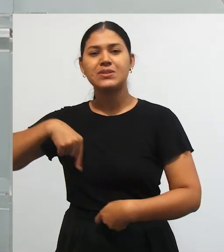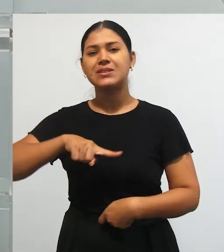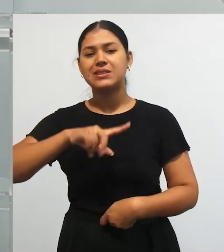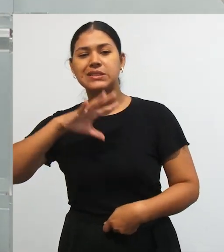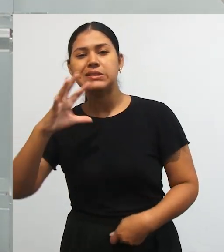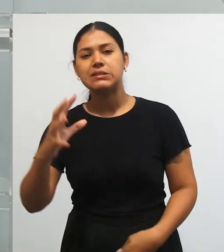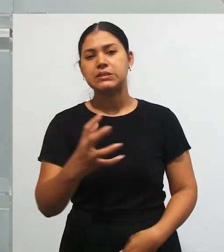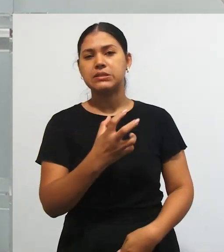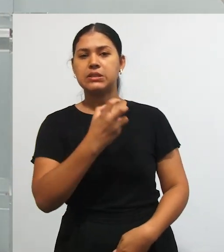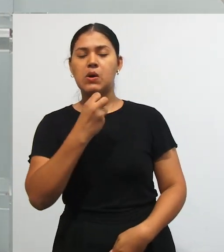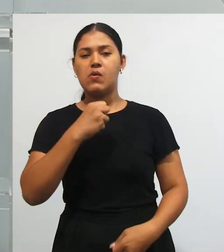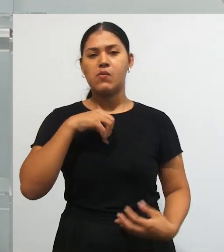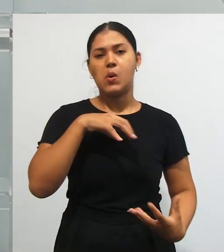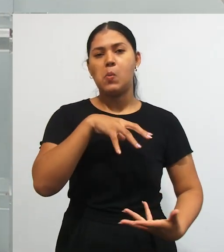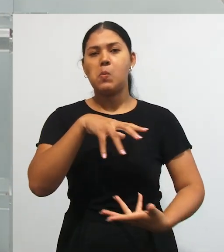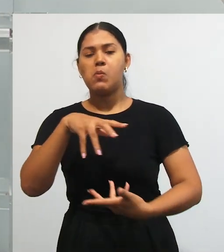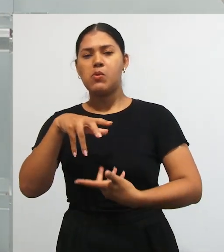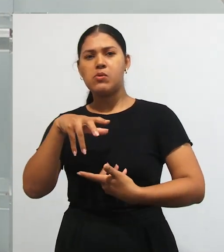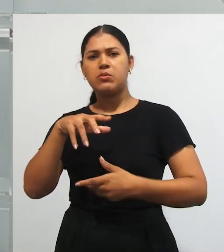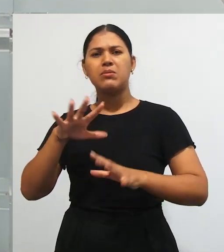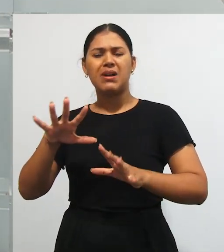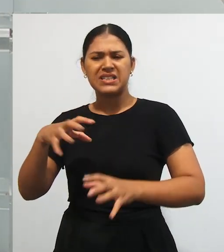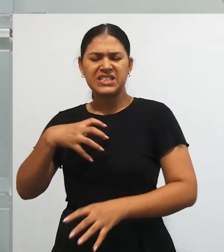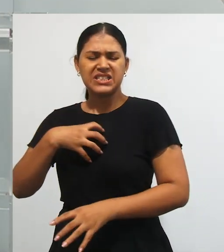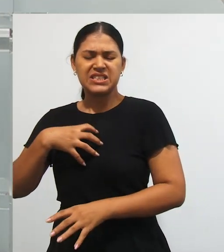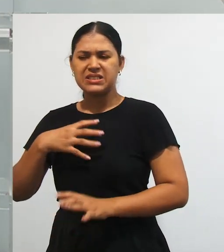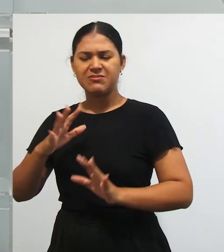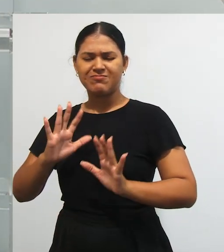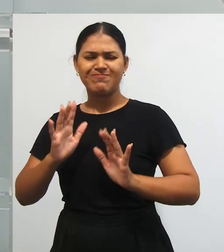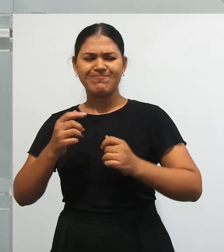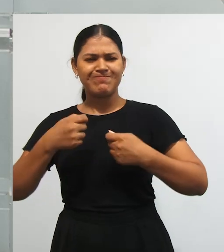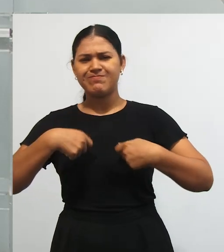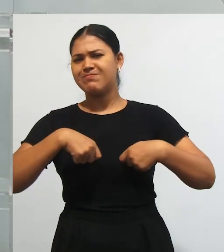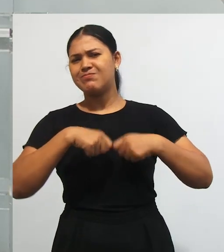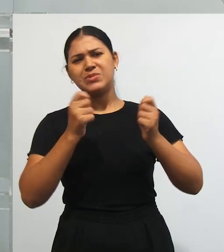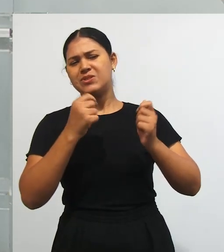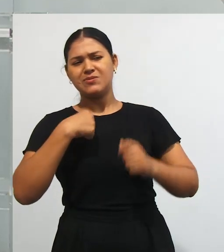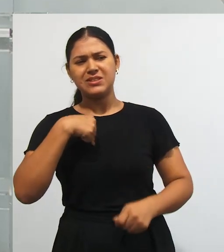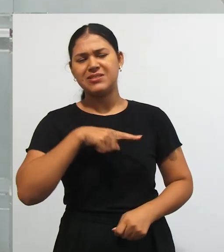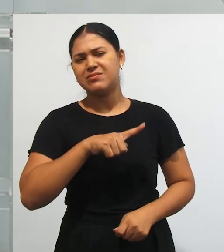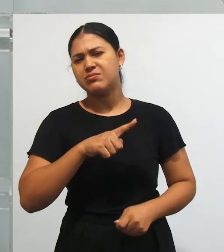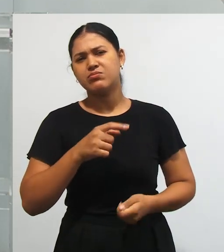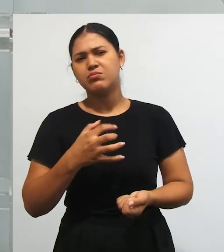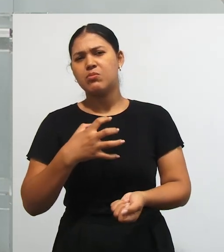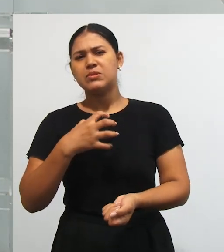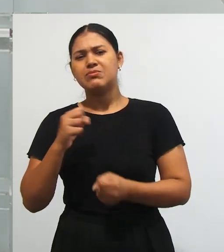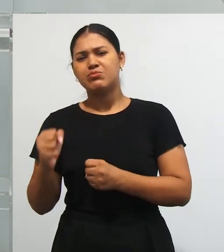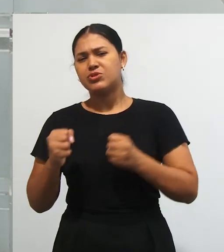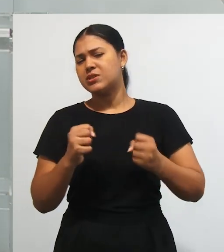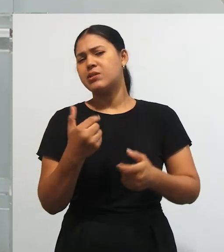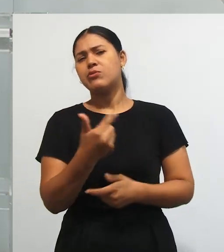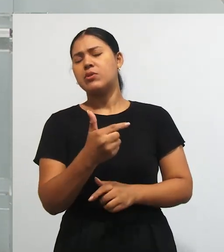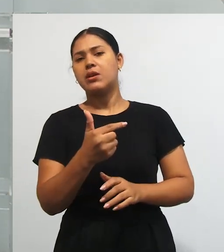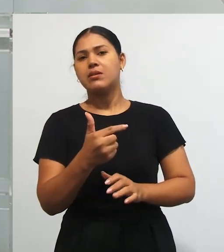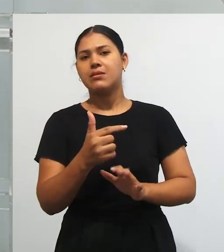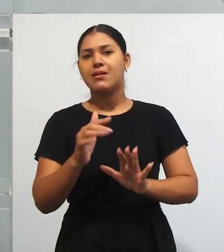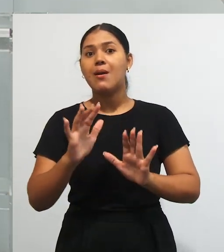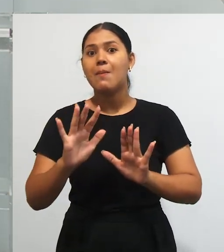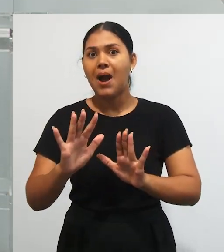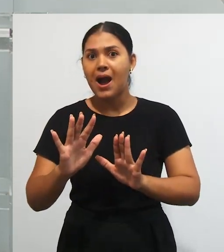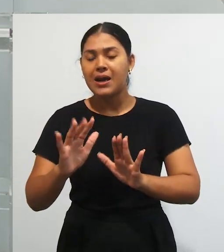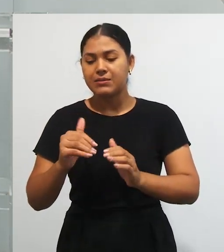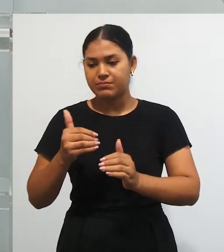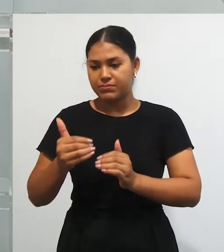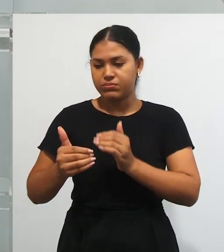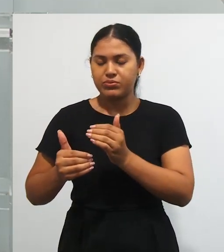mundo. Mas o que ela fala assim? Não, mas eu não tenho esse poder, eu não tenho condições de salvar o mundo. Até que ela descobre que sim, ela